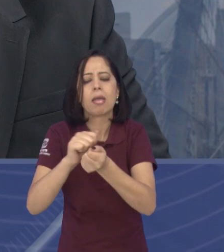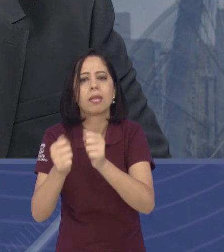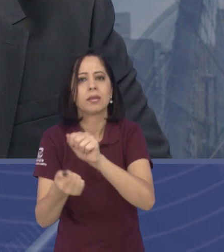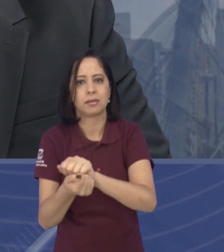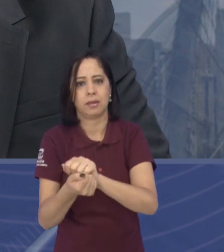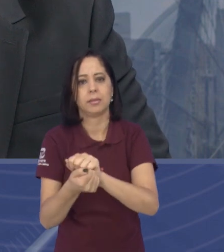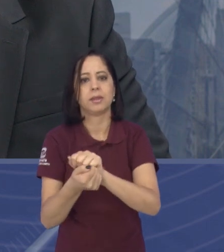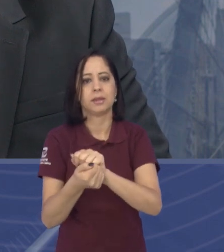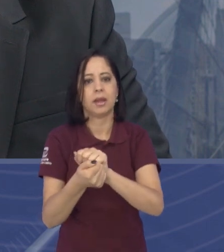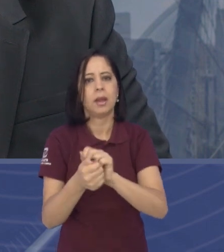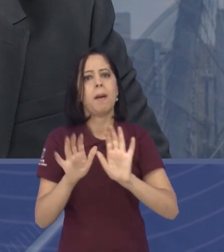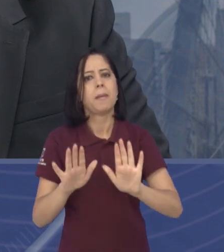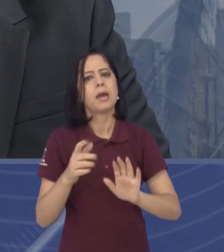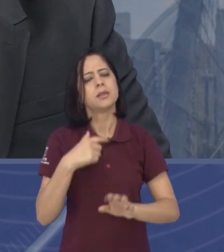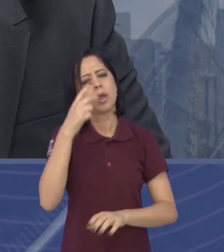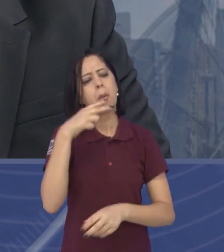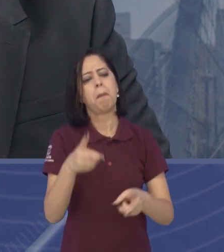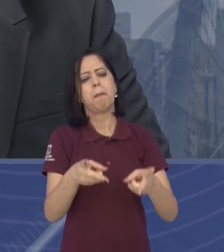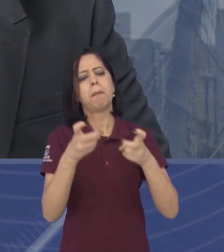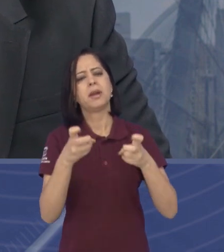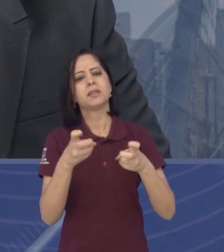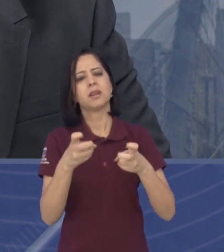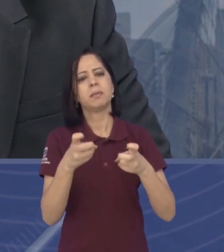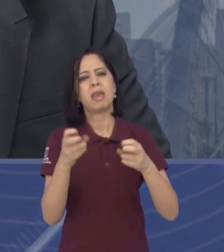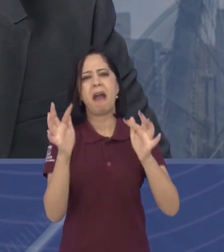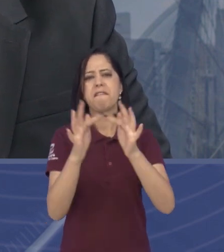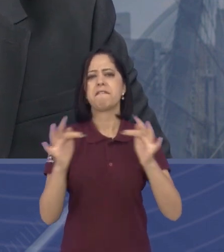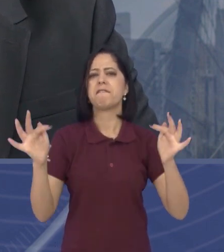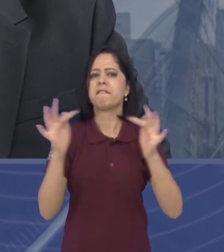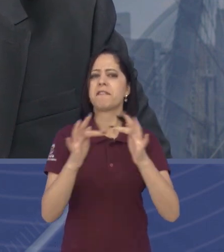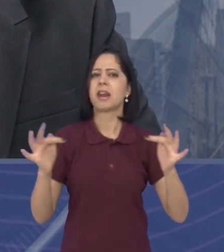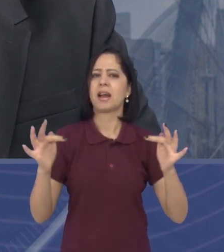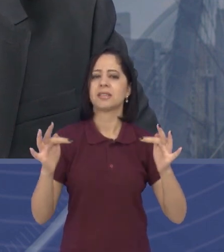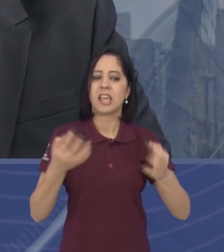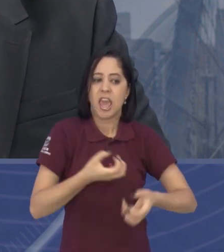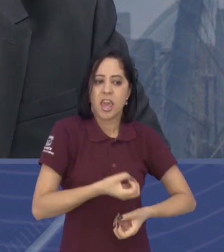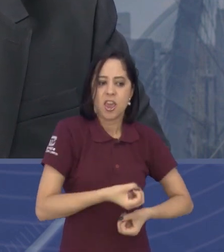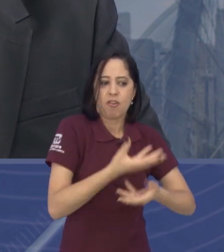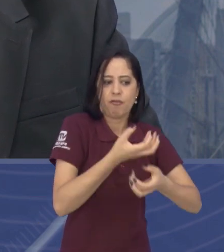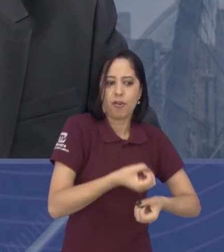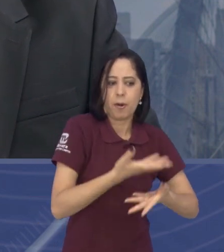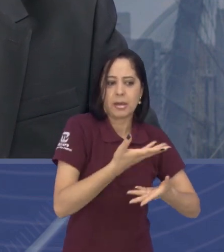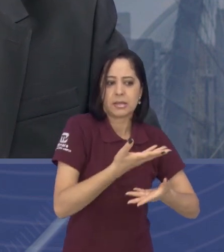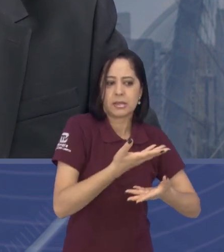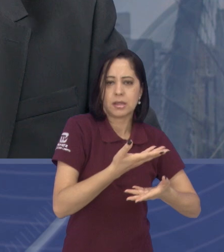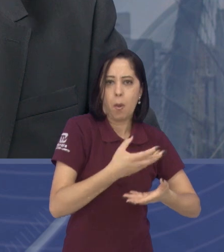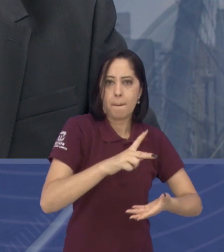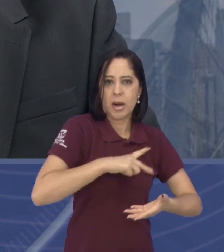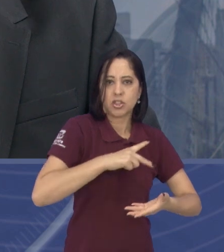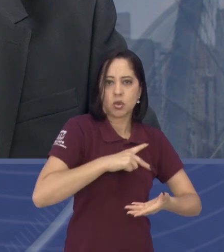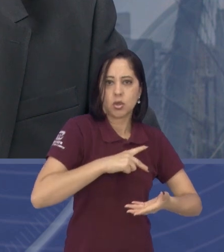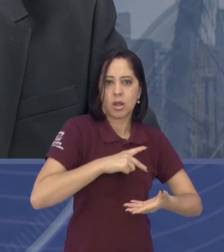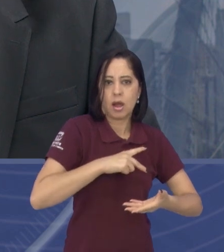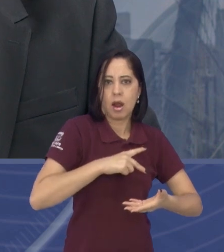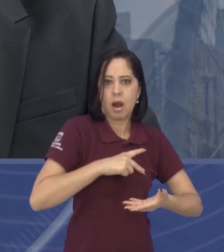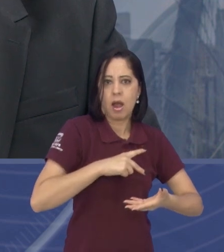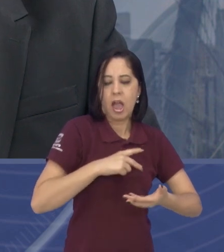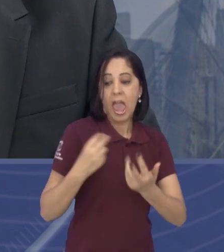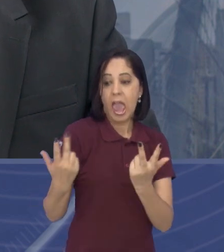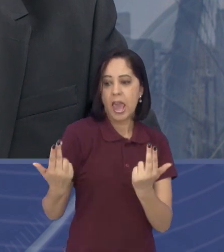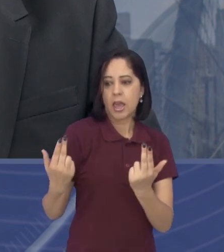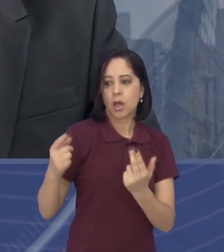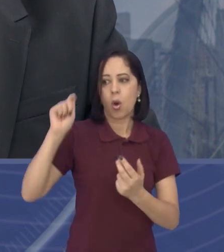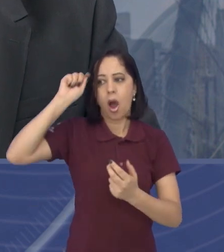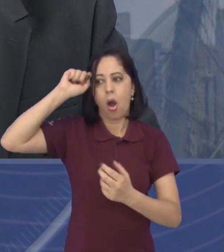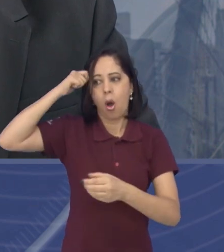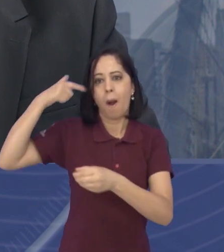também, e me chamou bastante atenção, né? Que frase forte, dados pessoais são o novo petróleo do mundo, né? Tamanha importância